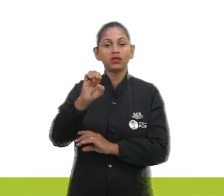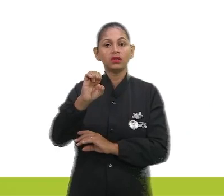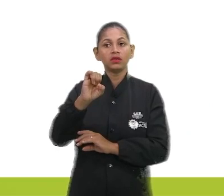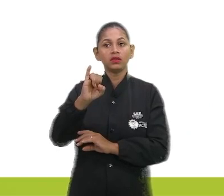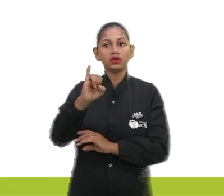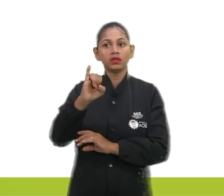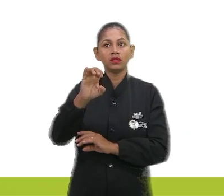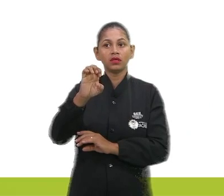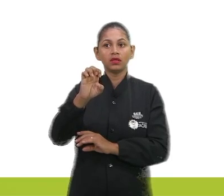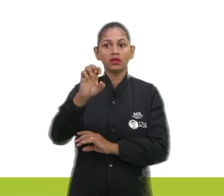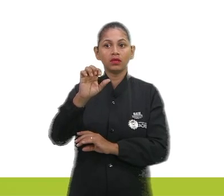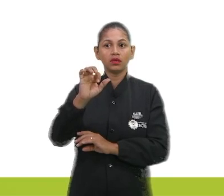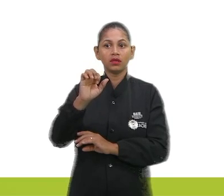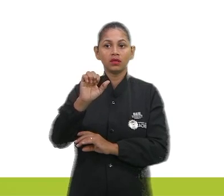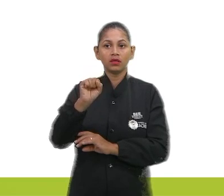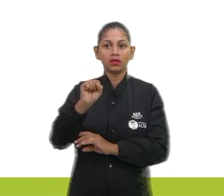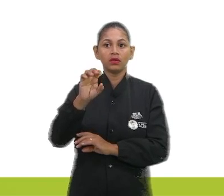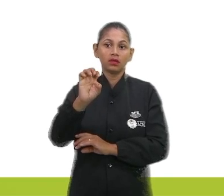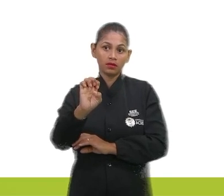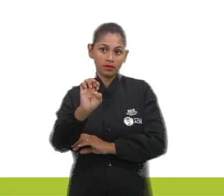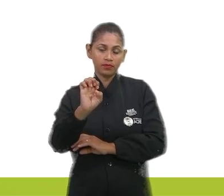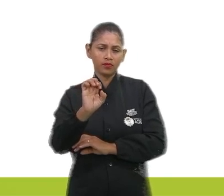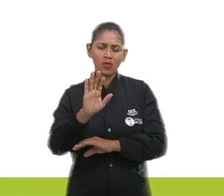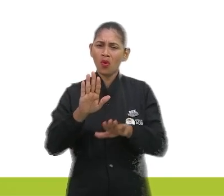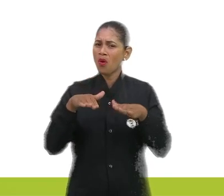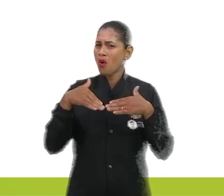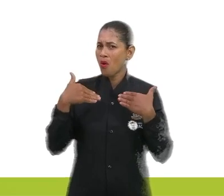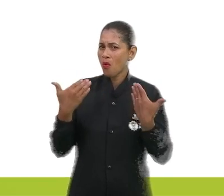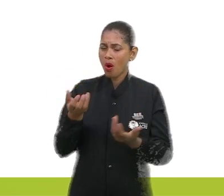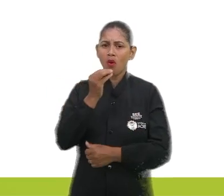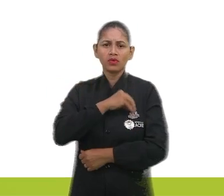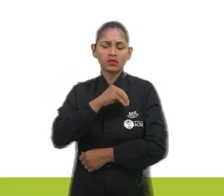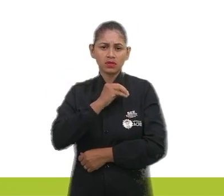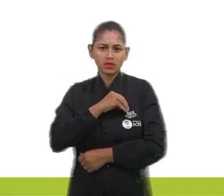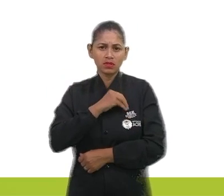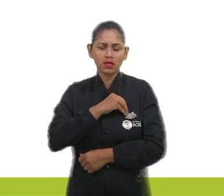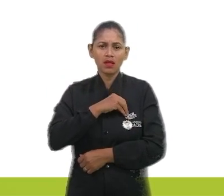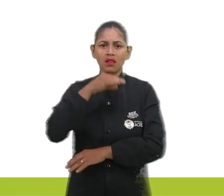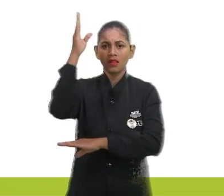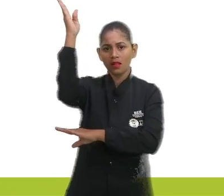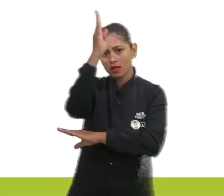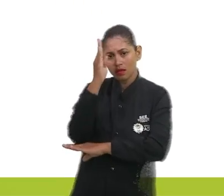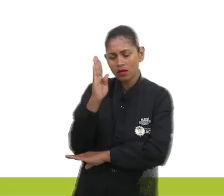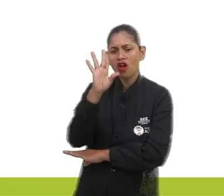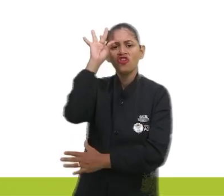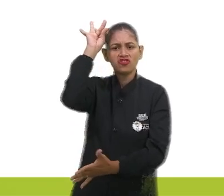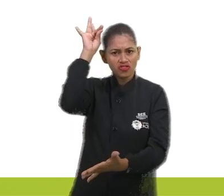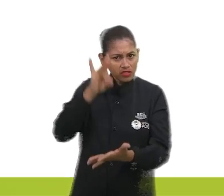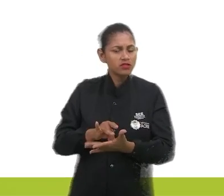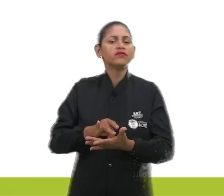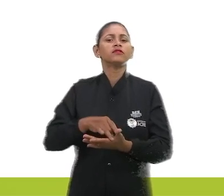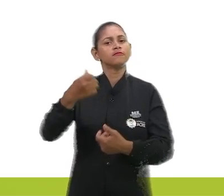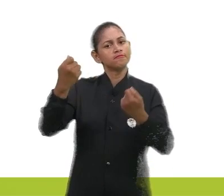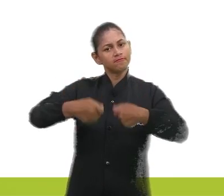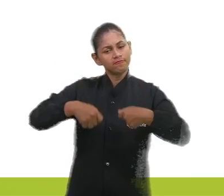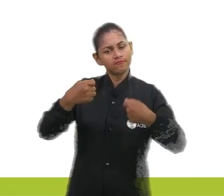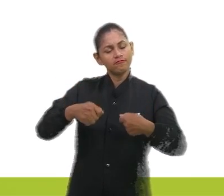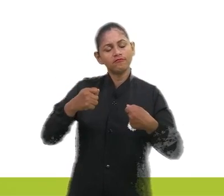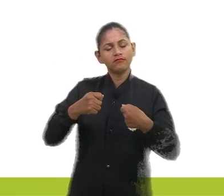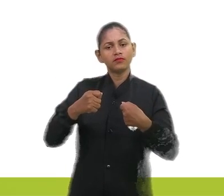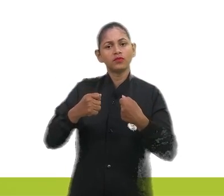justamente o quê? Qual é o salário que o brasileiro realmente precisa para que ele consiga